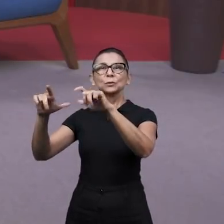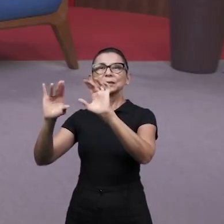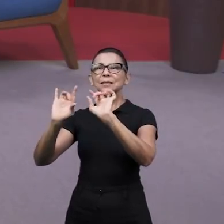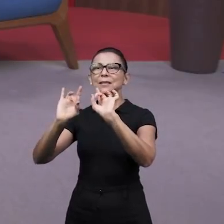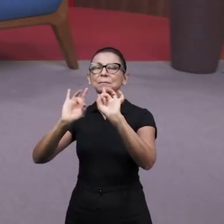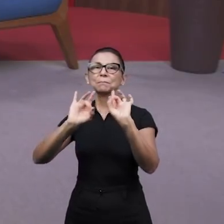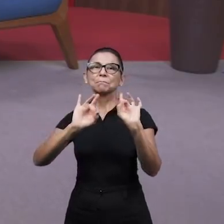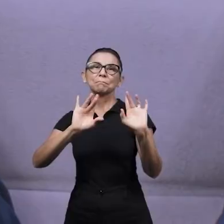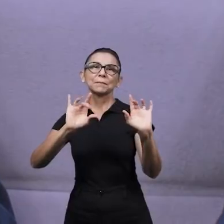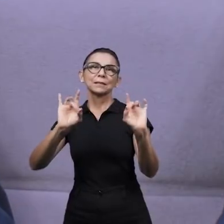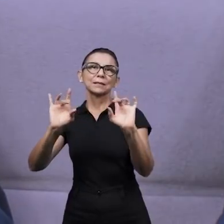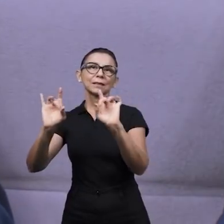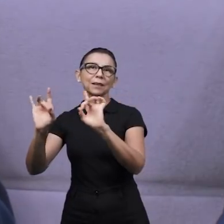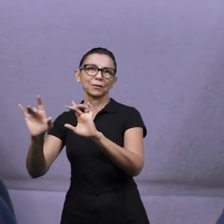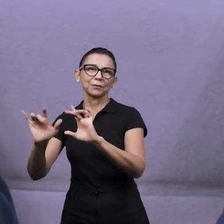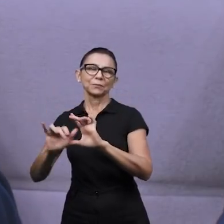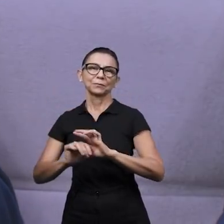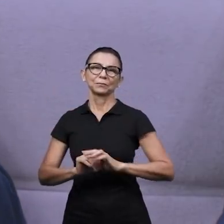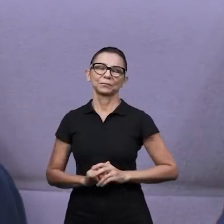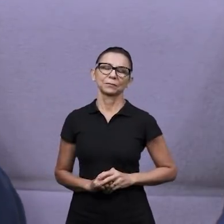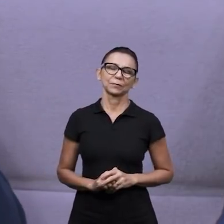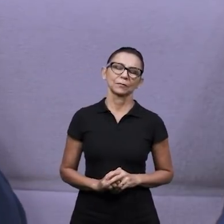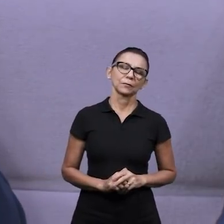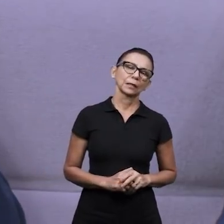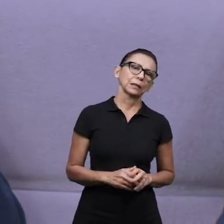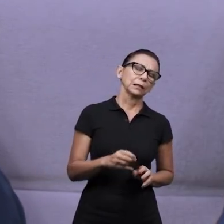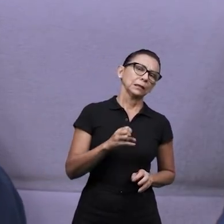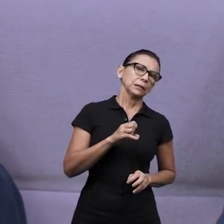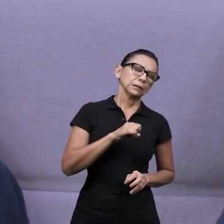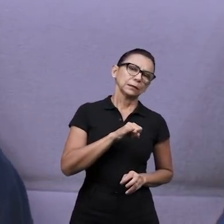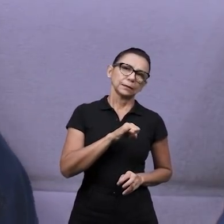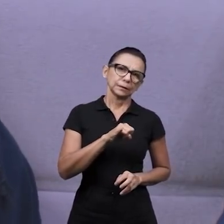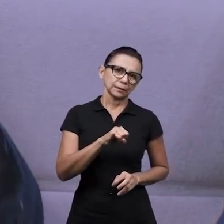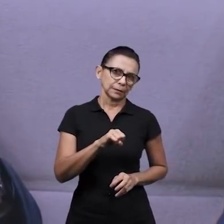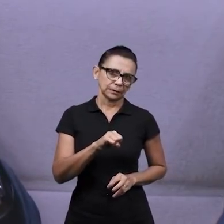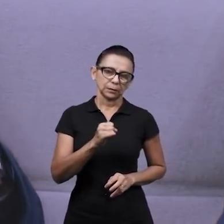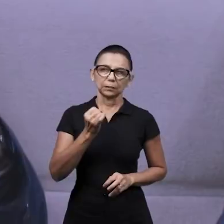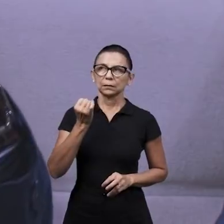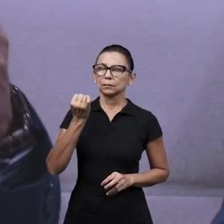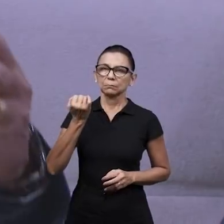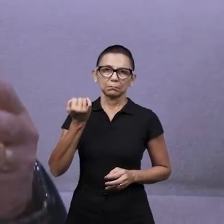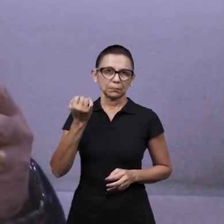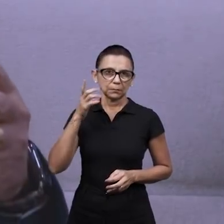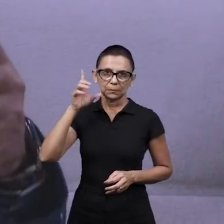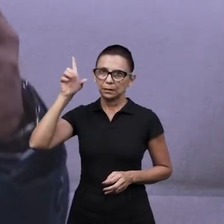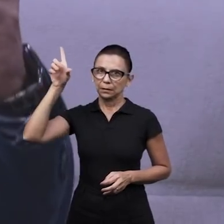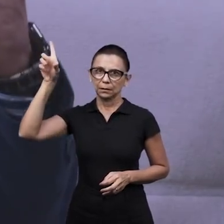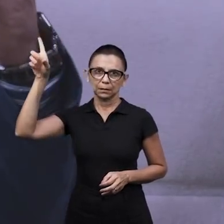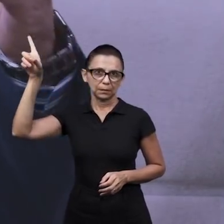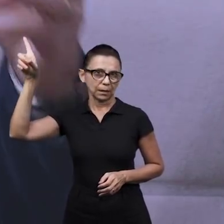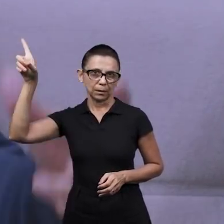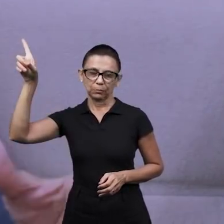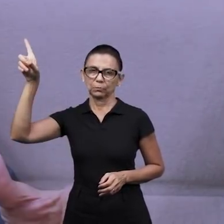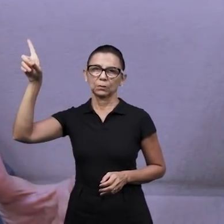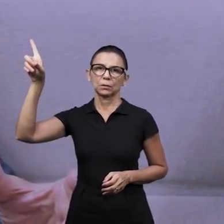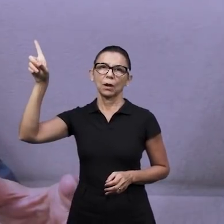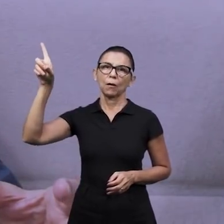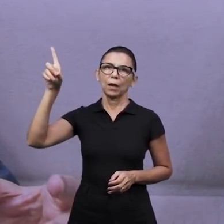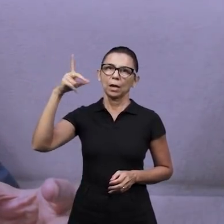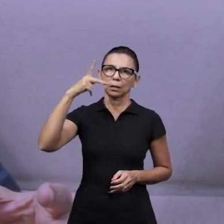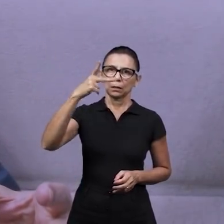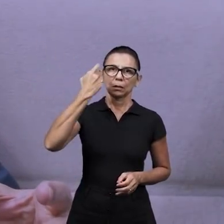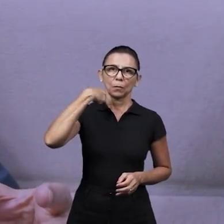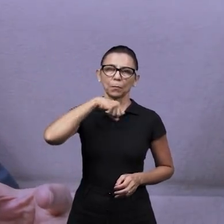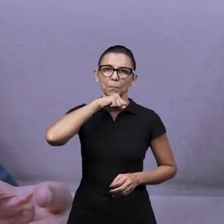Então, meus queridos, vejam só, se Deus se torna o seu Pai